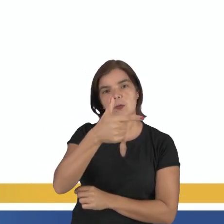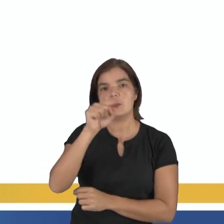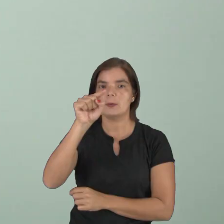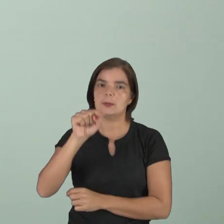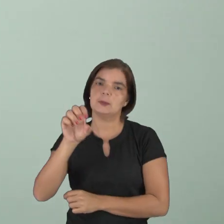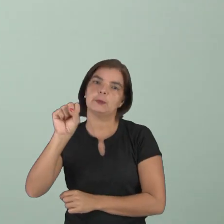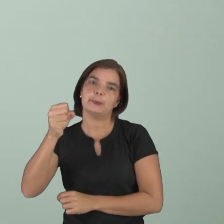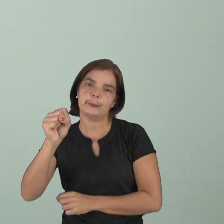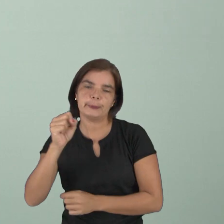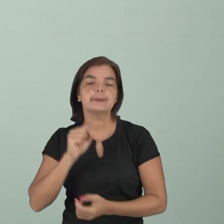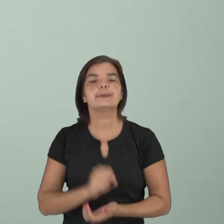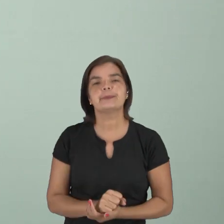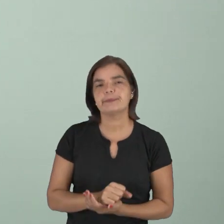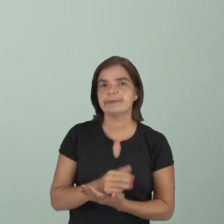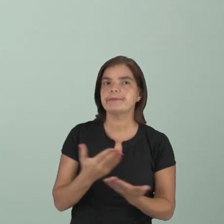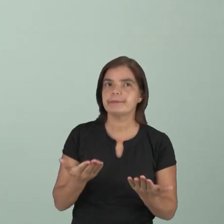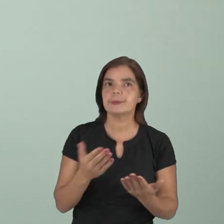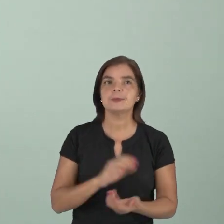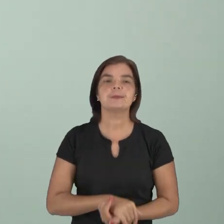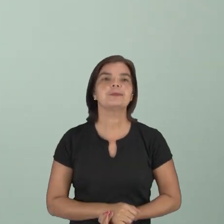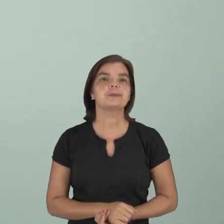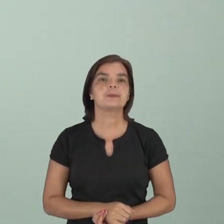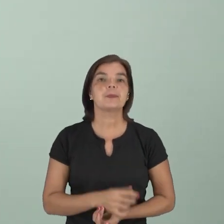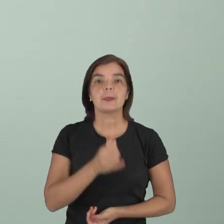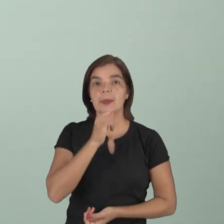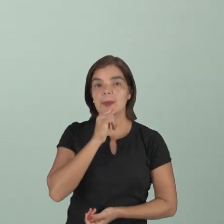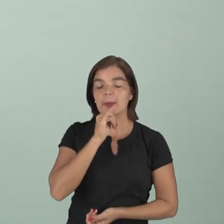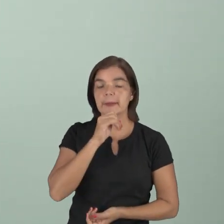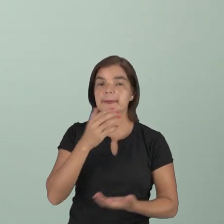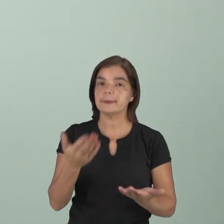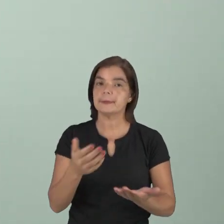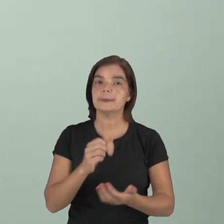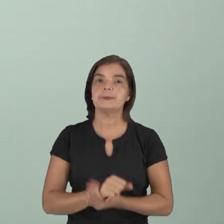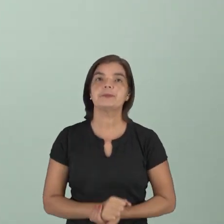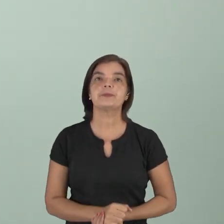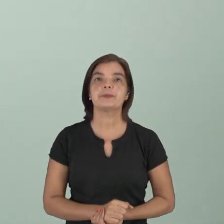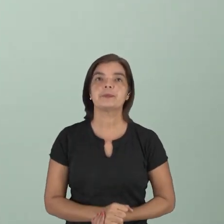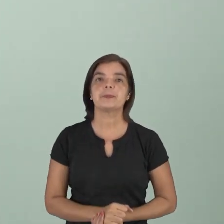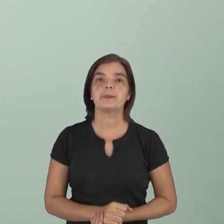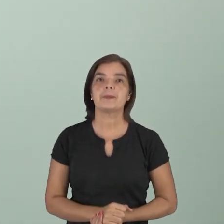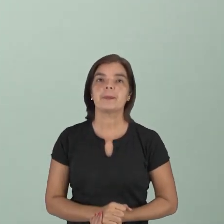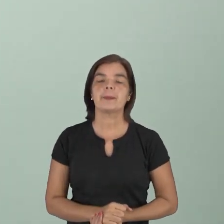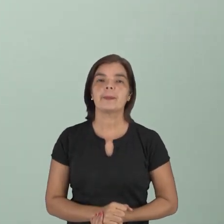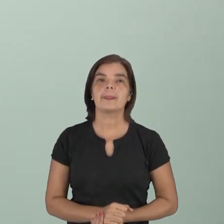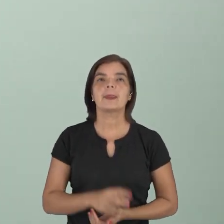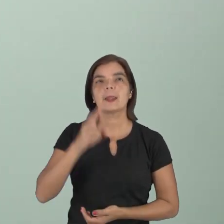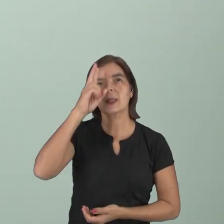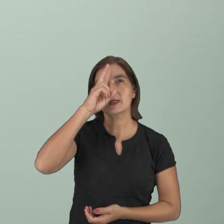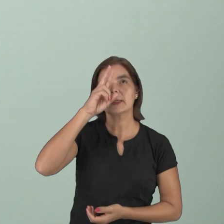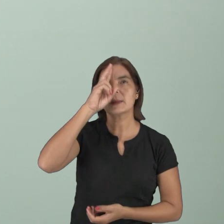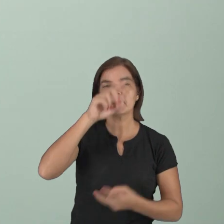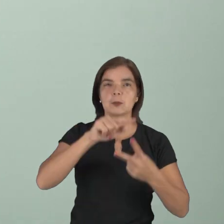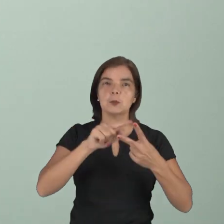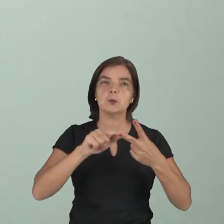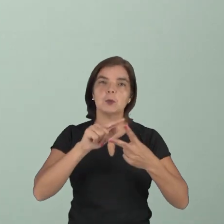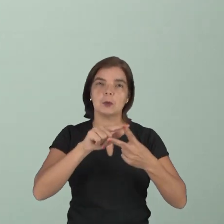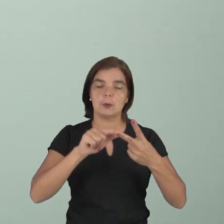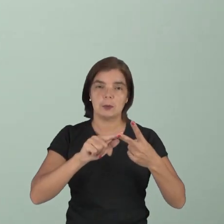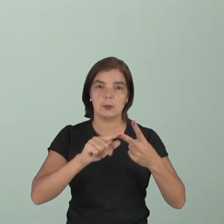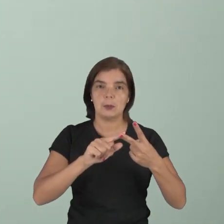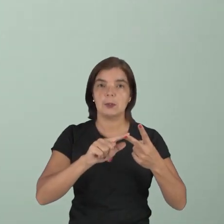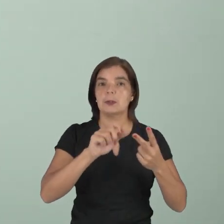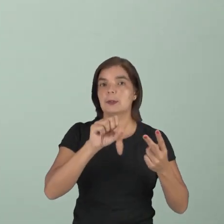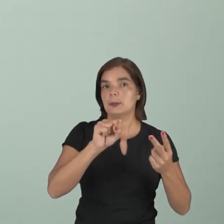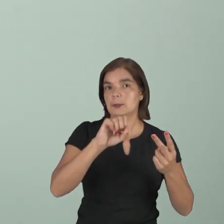12 e a mínima em 8. No caso, lembra daqueles dois nomes lá, tem